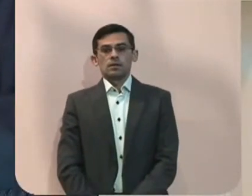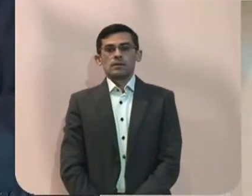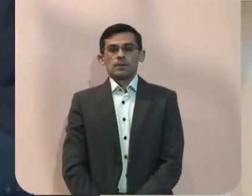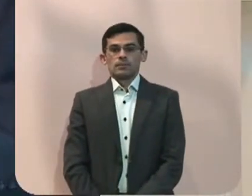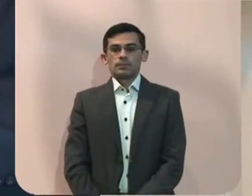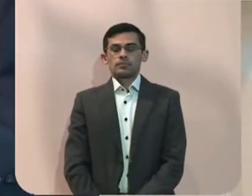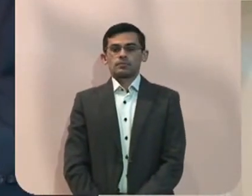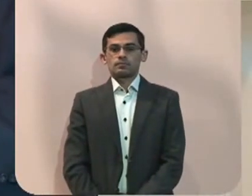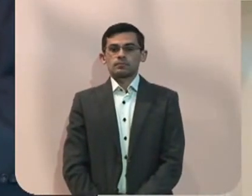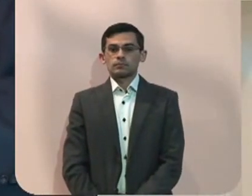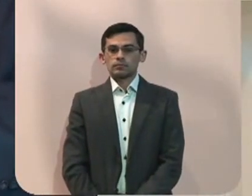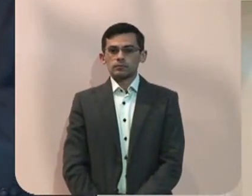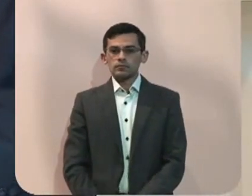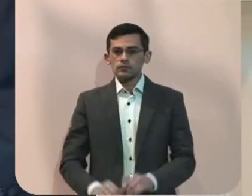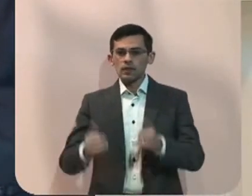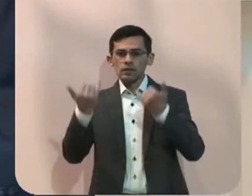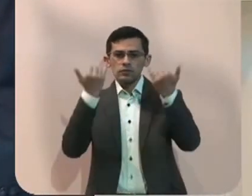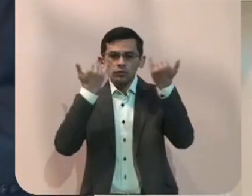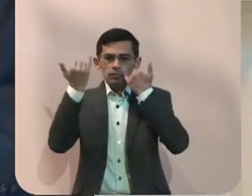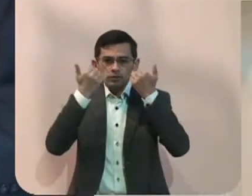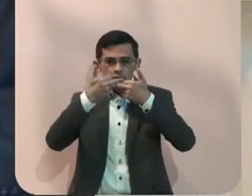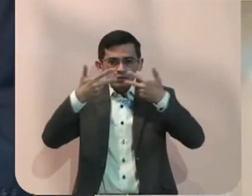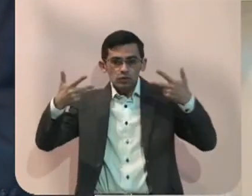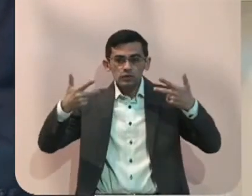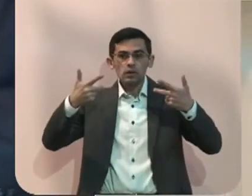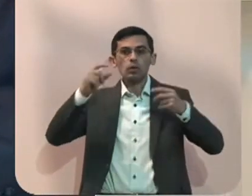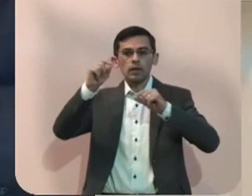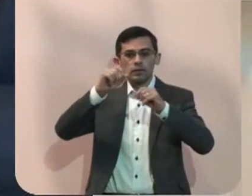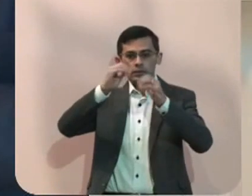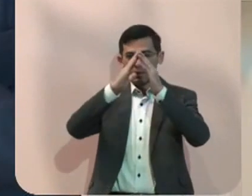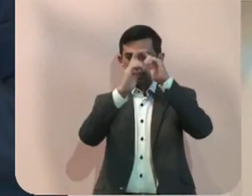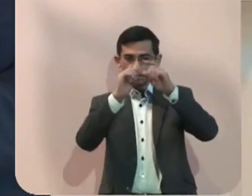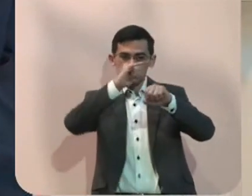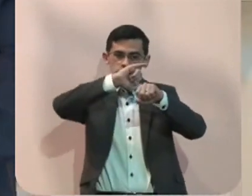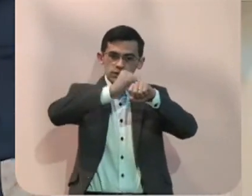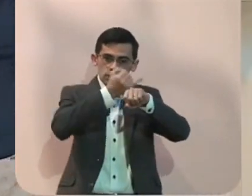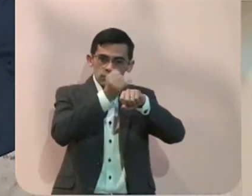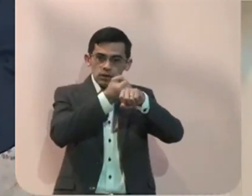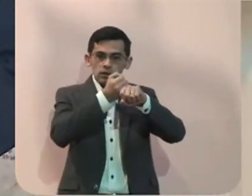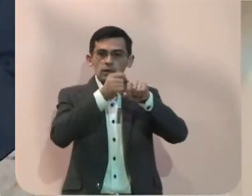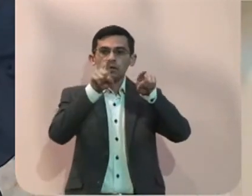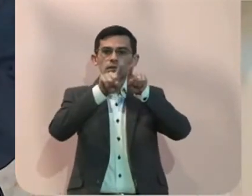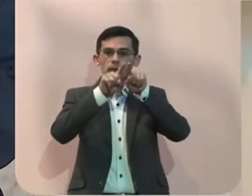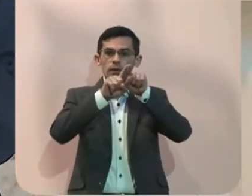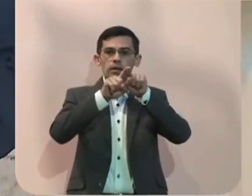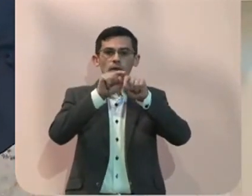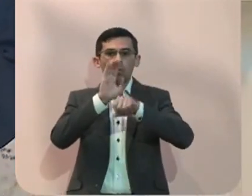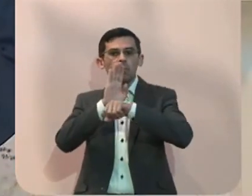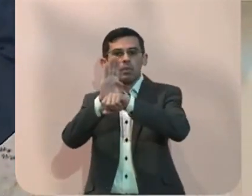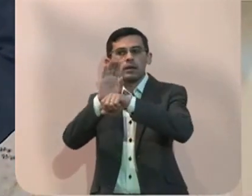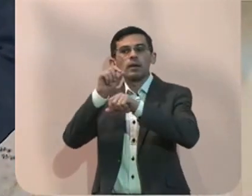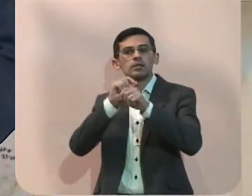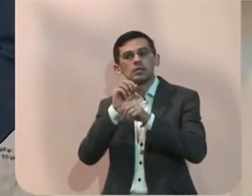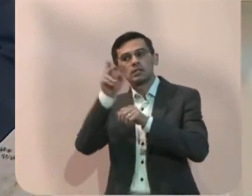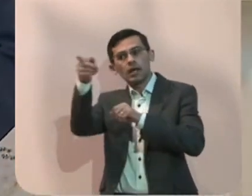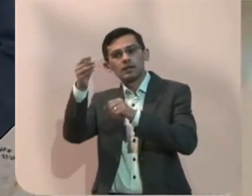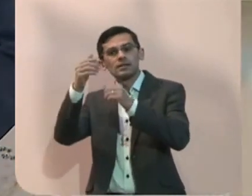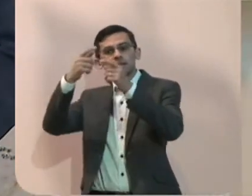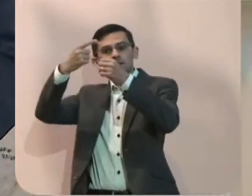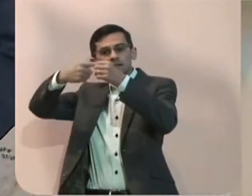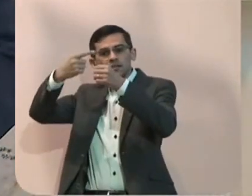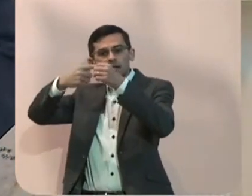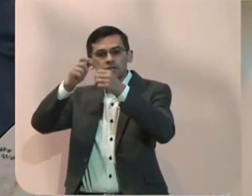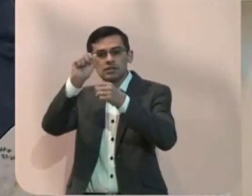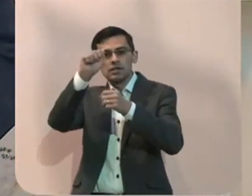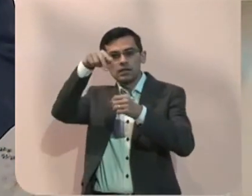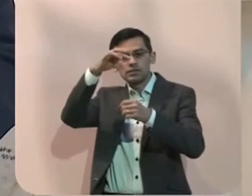notícias desse fato chegaram aos ouvidos da igreja em Jerusalém, e eles enviaram Barnabé a Antioquia.